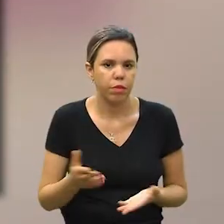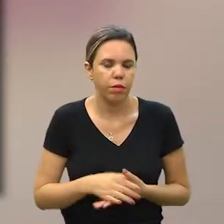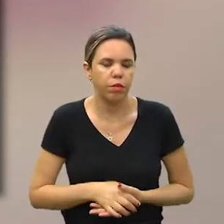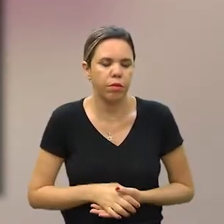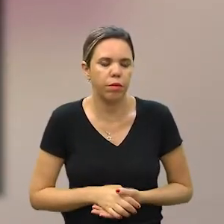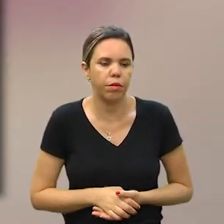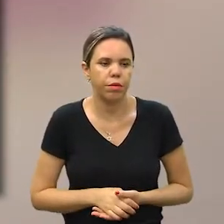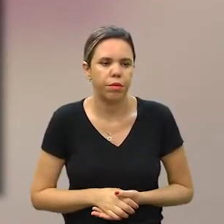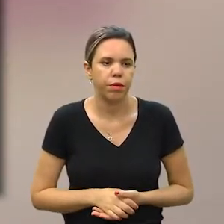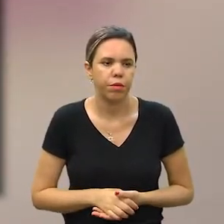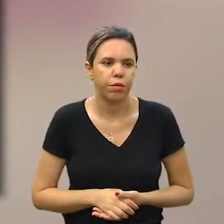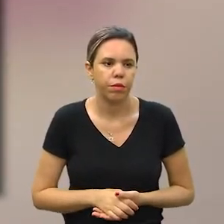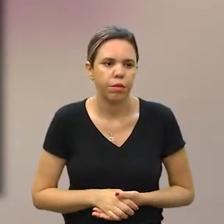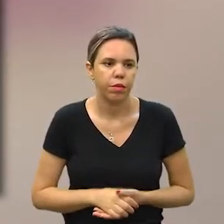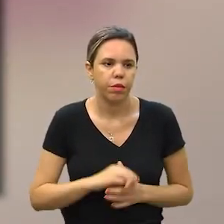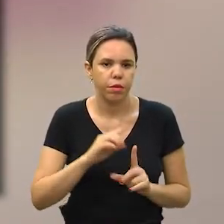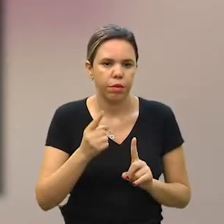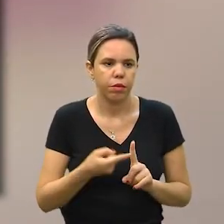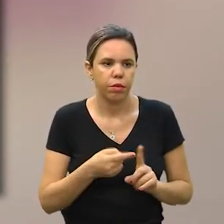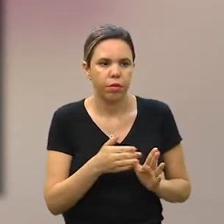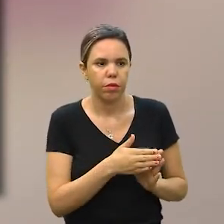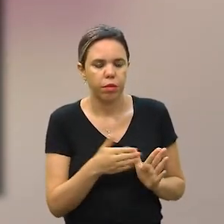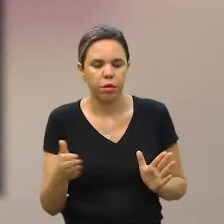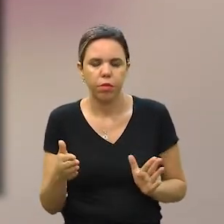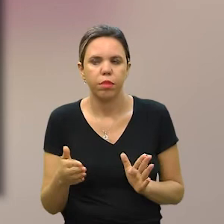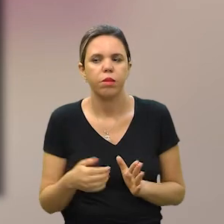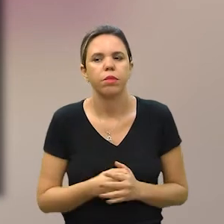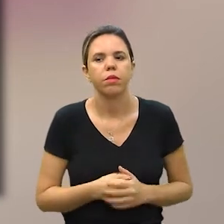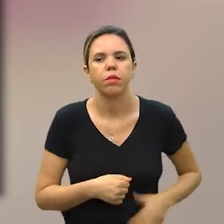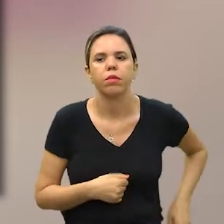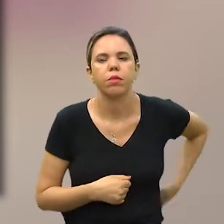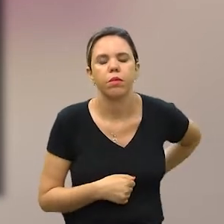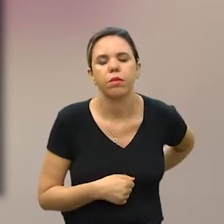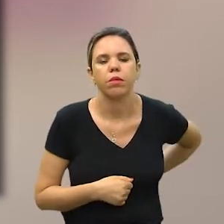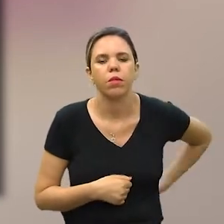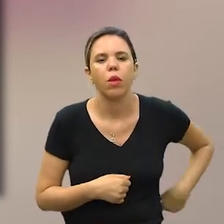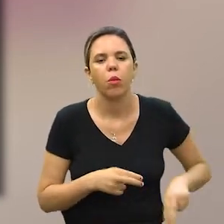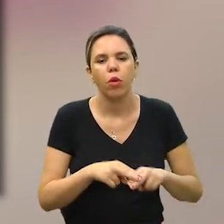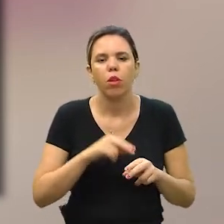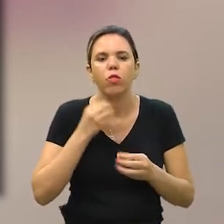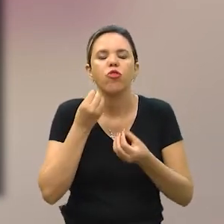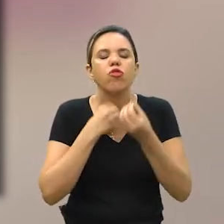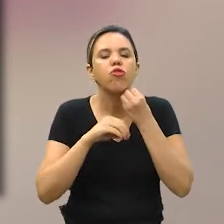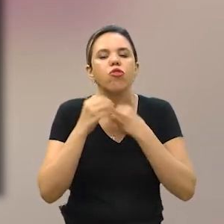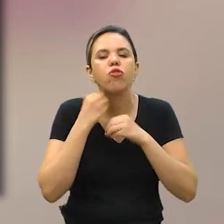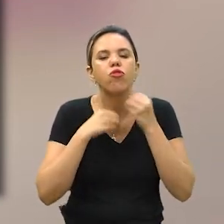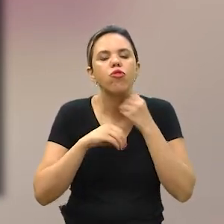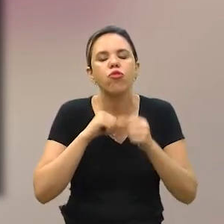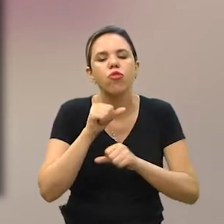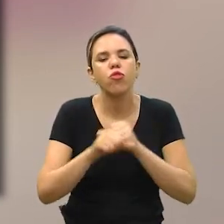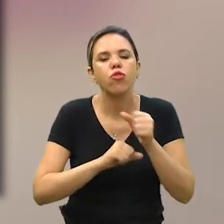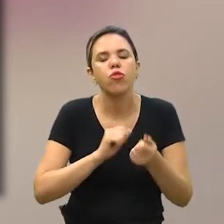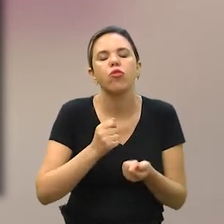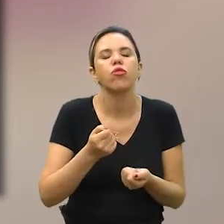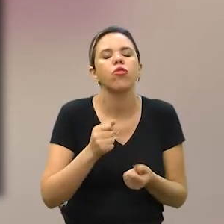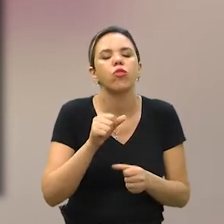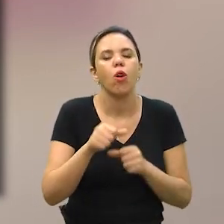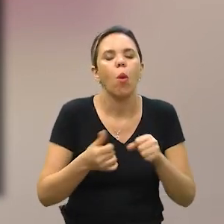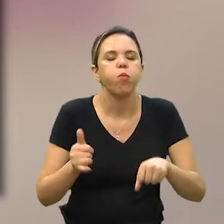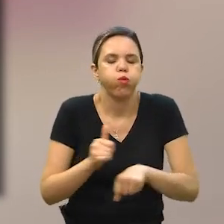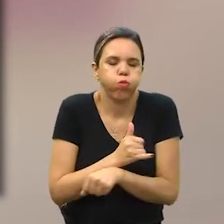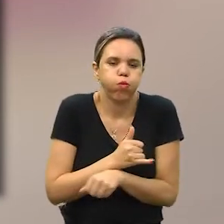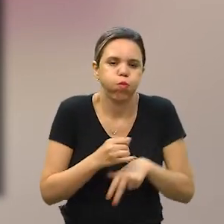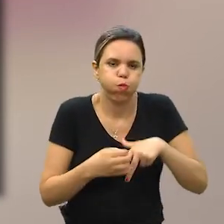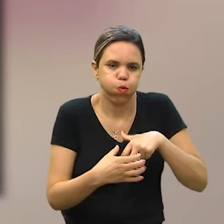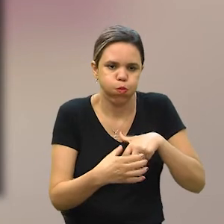Exato, Vivi. Então, na gravidez, isoladamente, pelas mudanças hormonais, pelo ganho de peso, pelo inchaço das